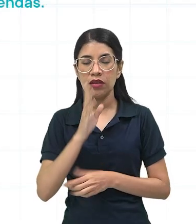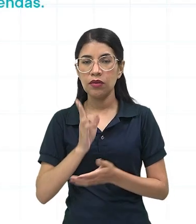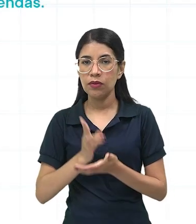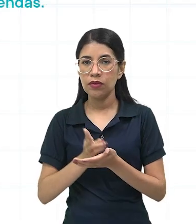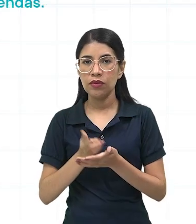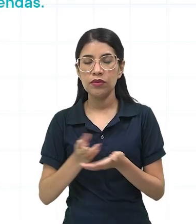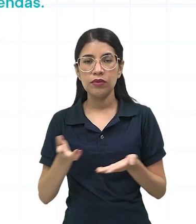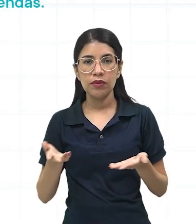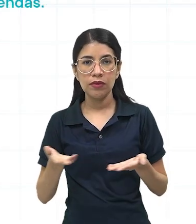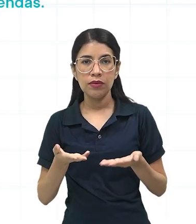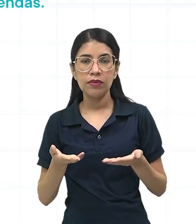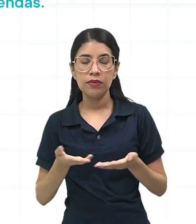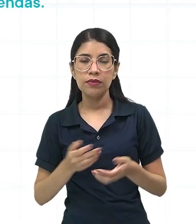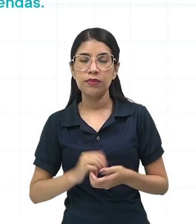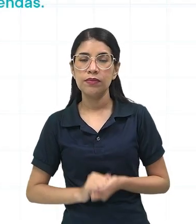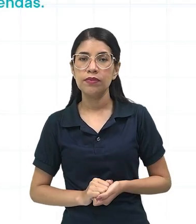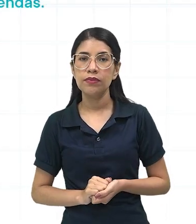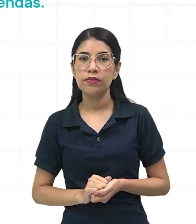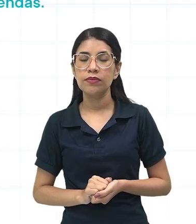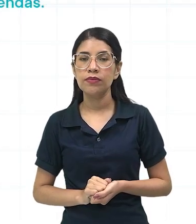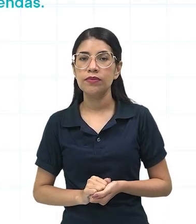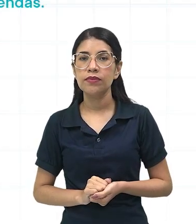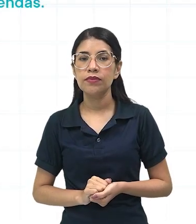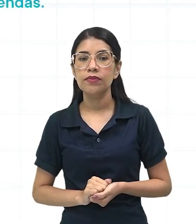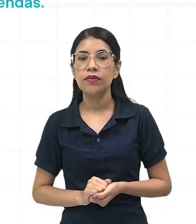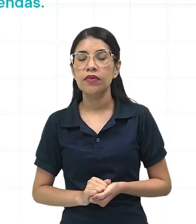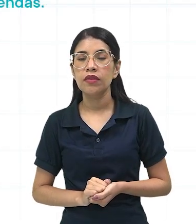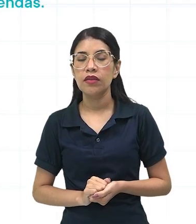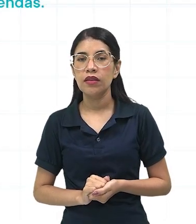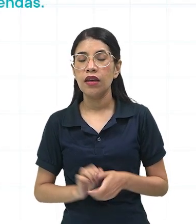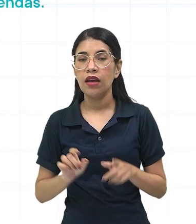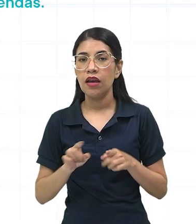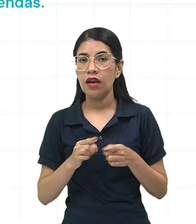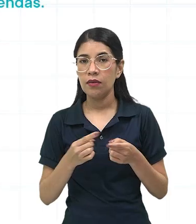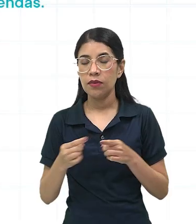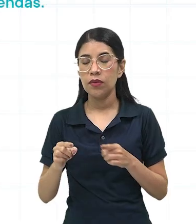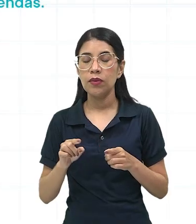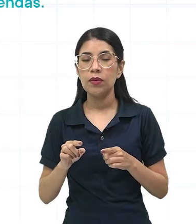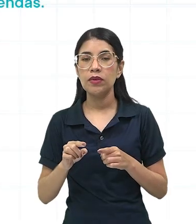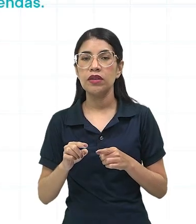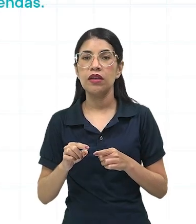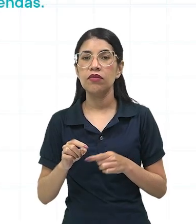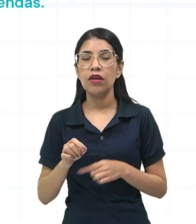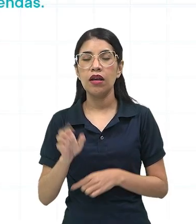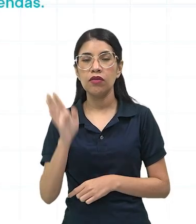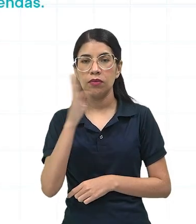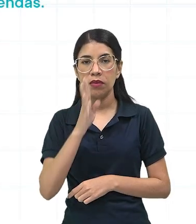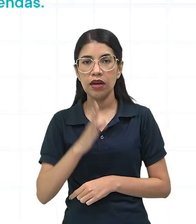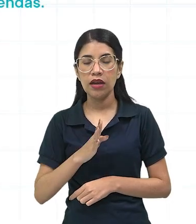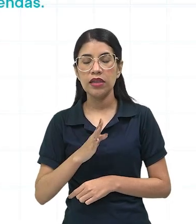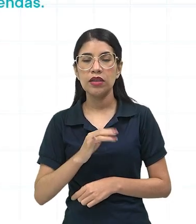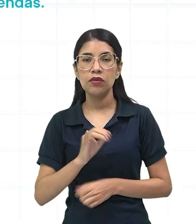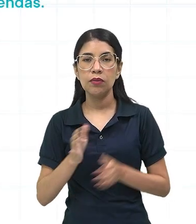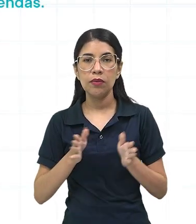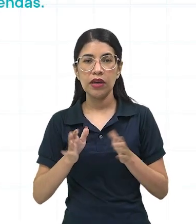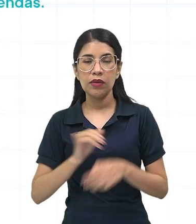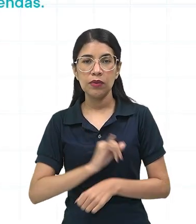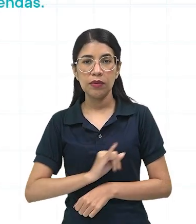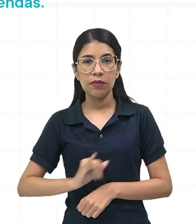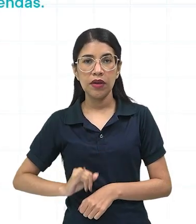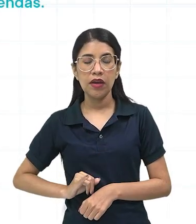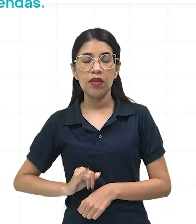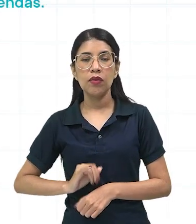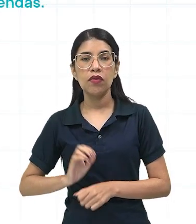permanecem até os dias atuais. A música popular urbana no Brasil imperial teve